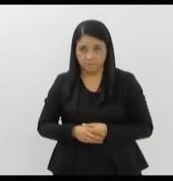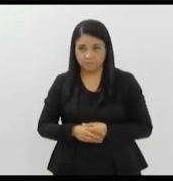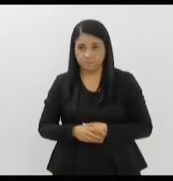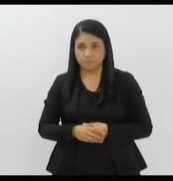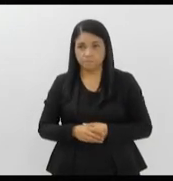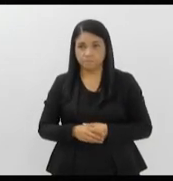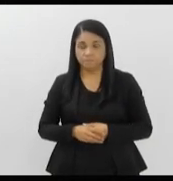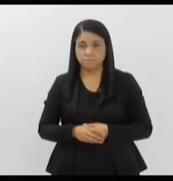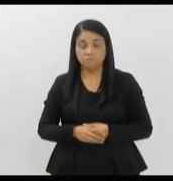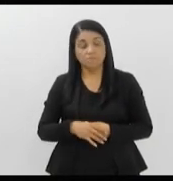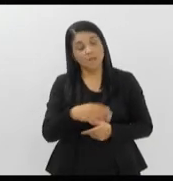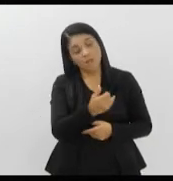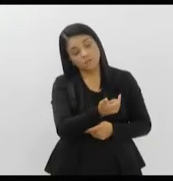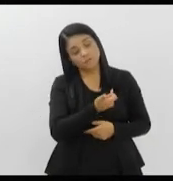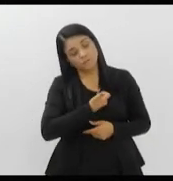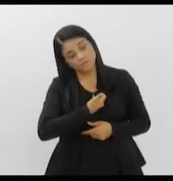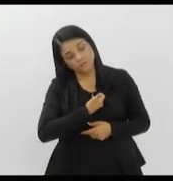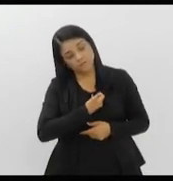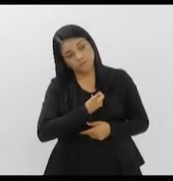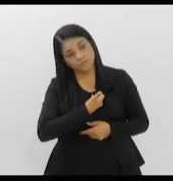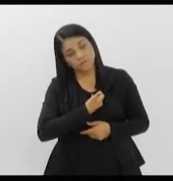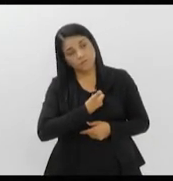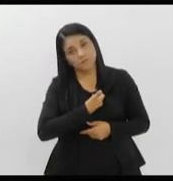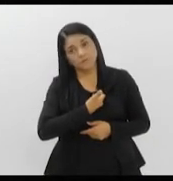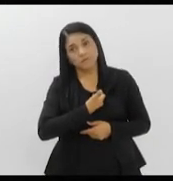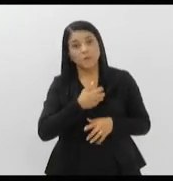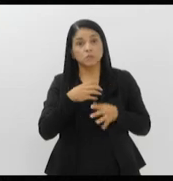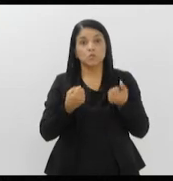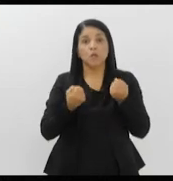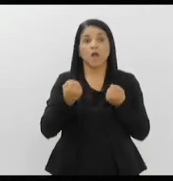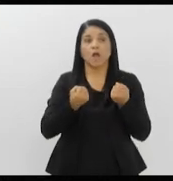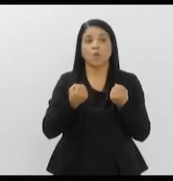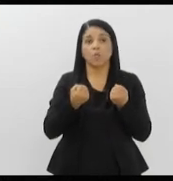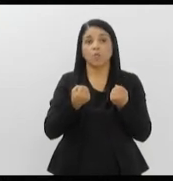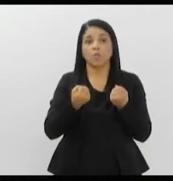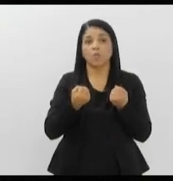Aí o senhor pode me dizer assim, mas o carro?